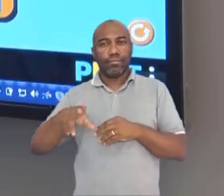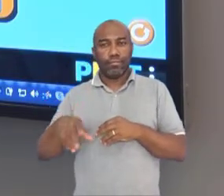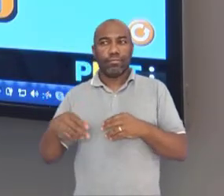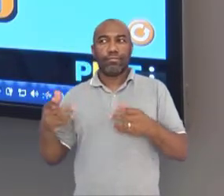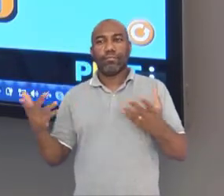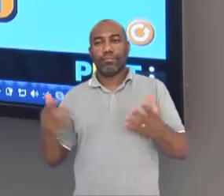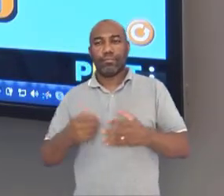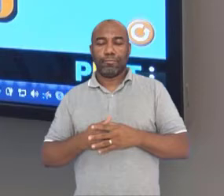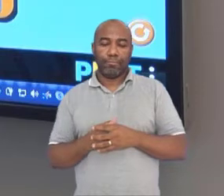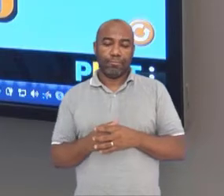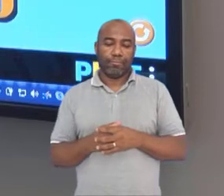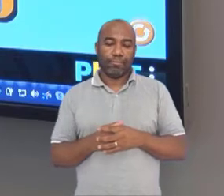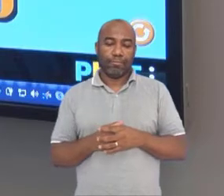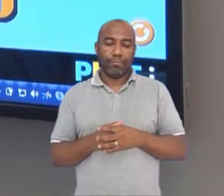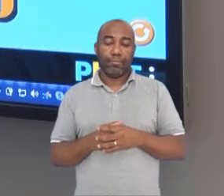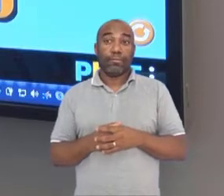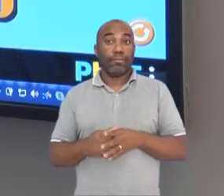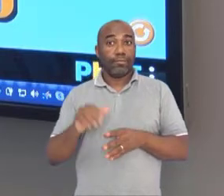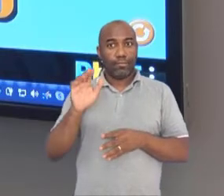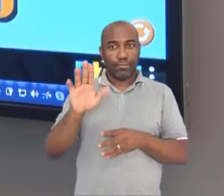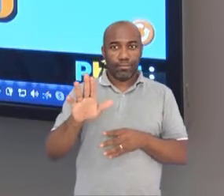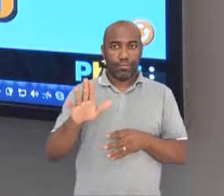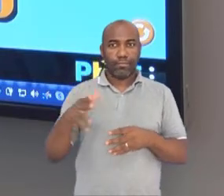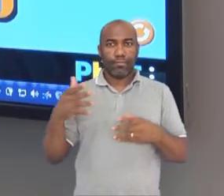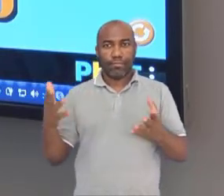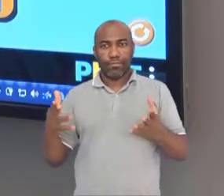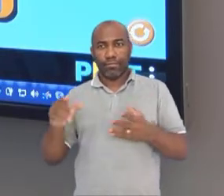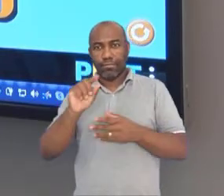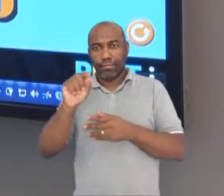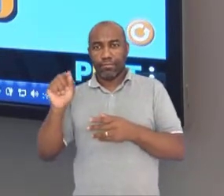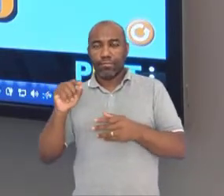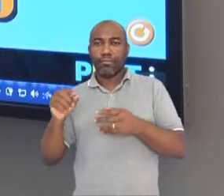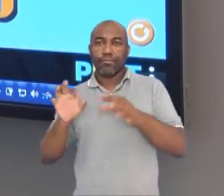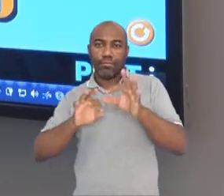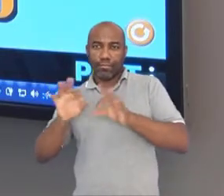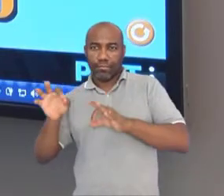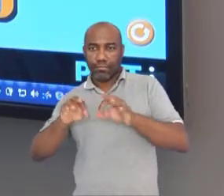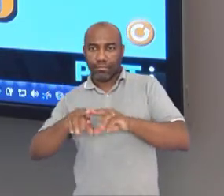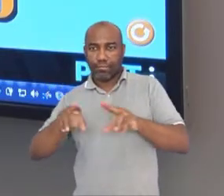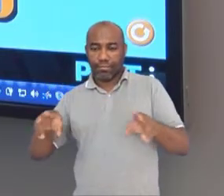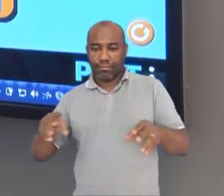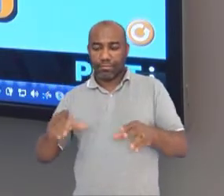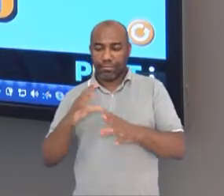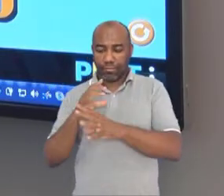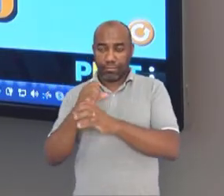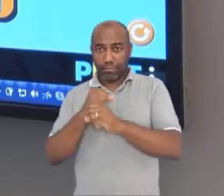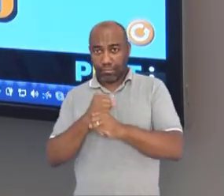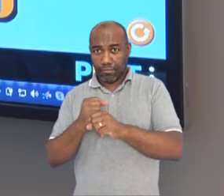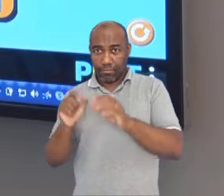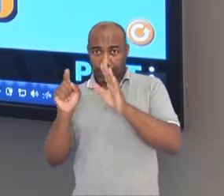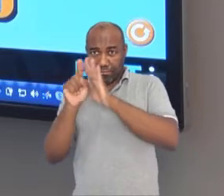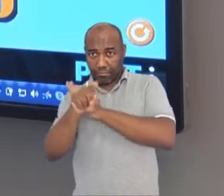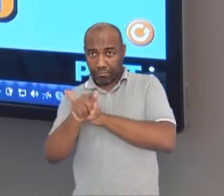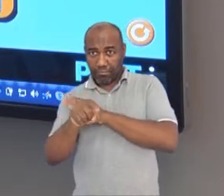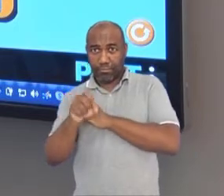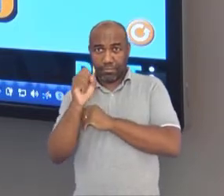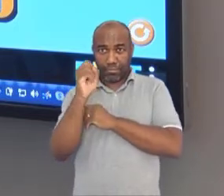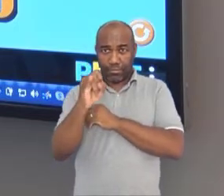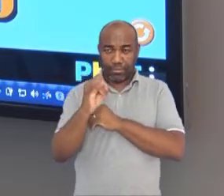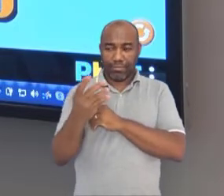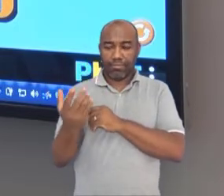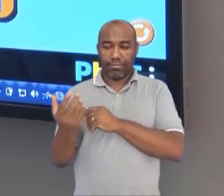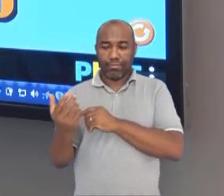falar depois. Mas eu quero fazer uma pergunta para vocês. Se eu colocar